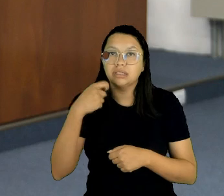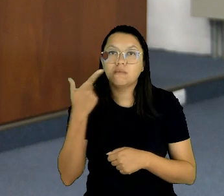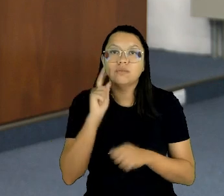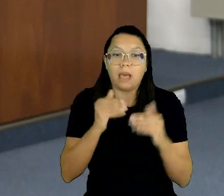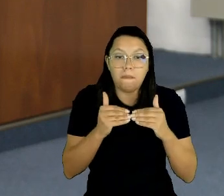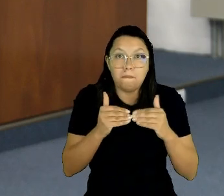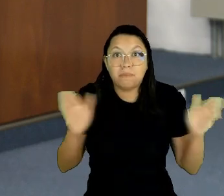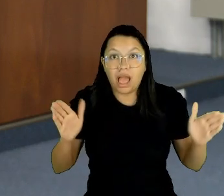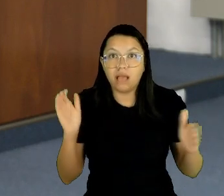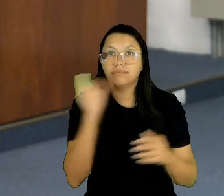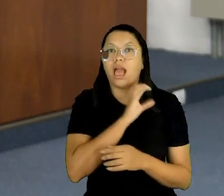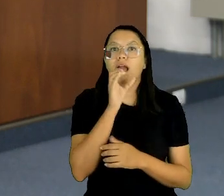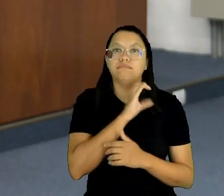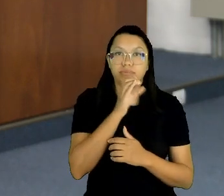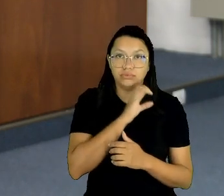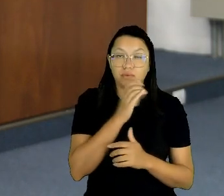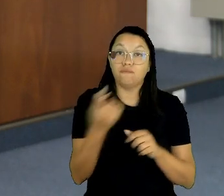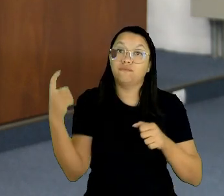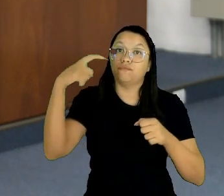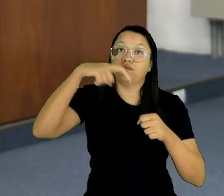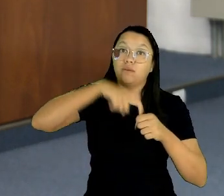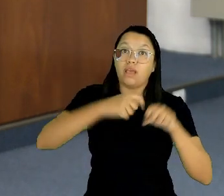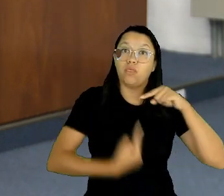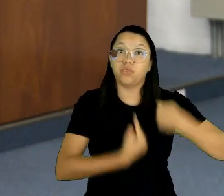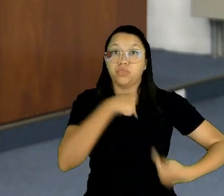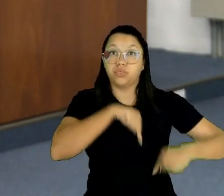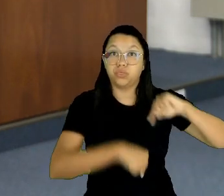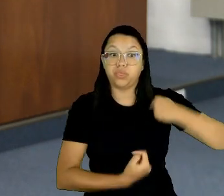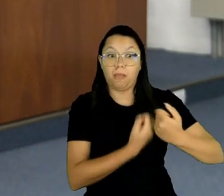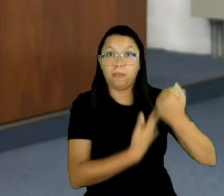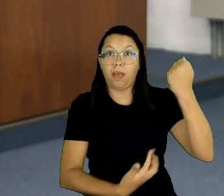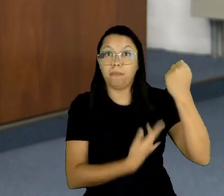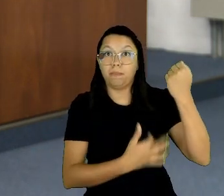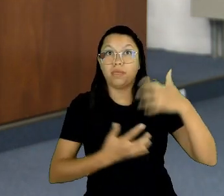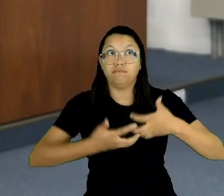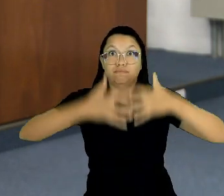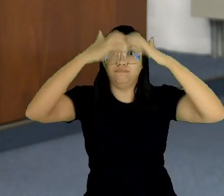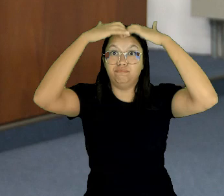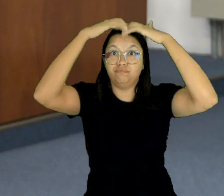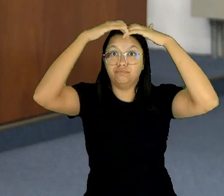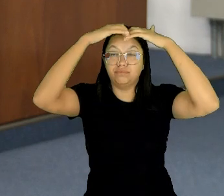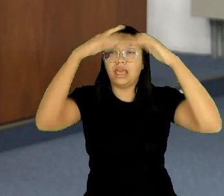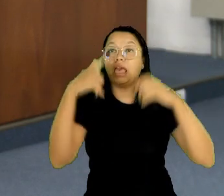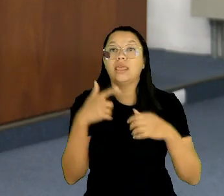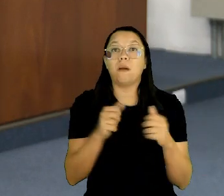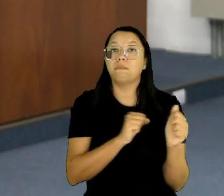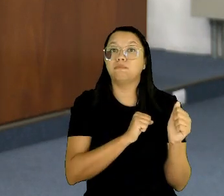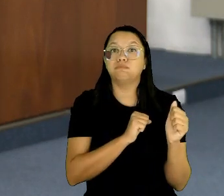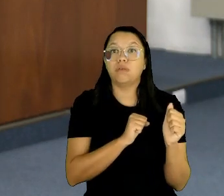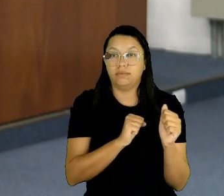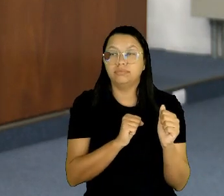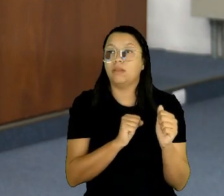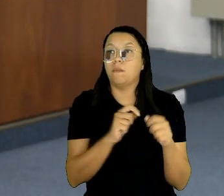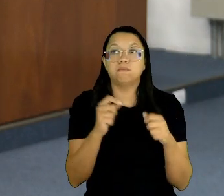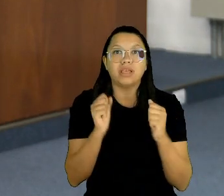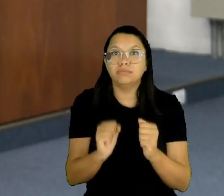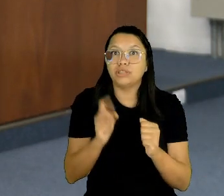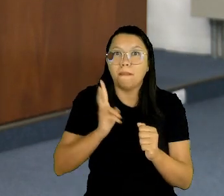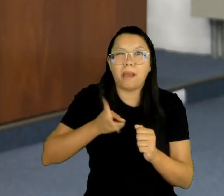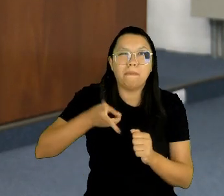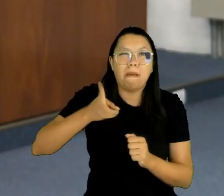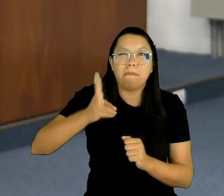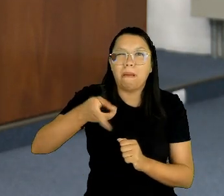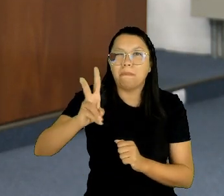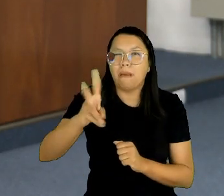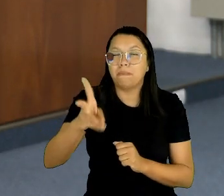gente consegue fazer para abrir isso rapidamente, restabelecer o fluxo de sangue e não deixar essa falta de sangue por muito